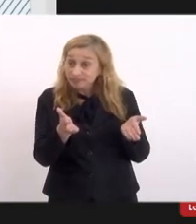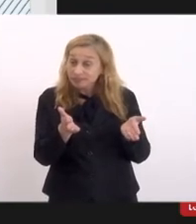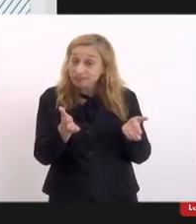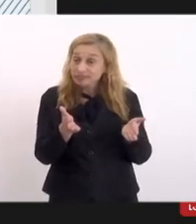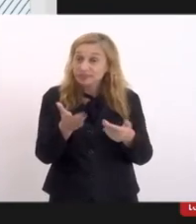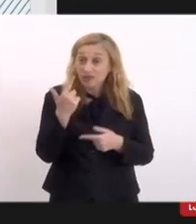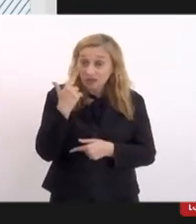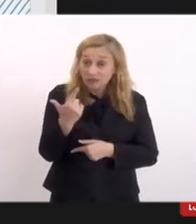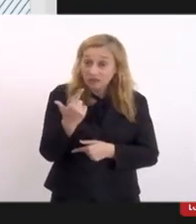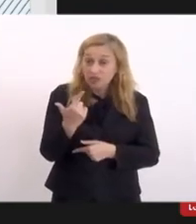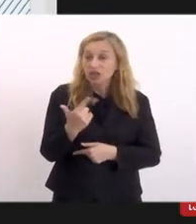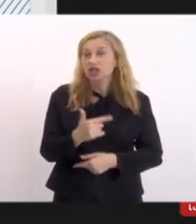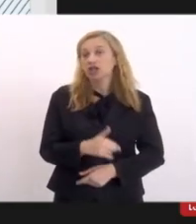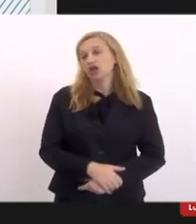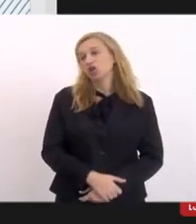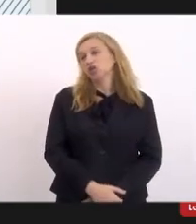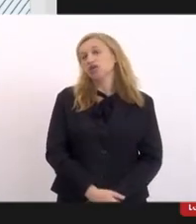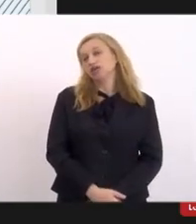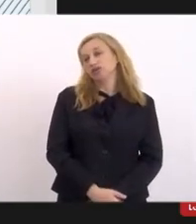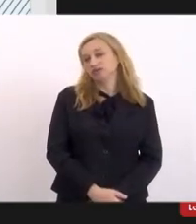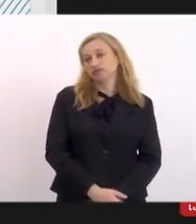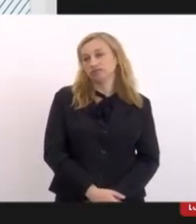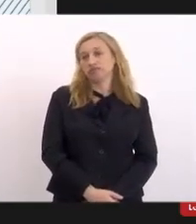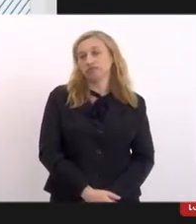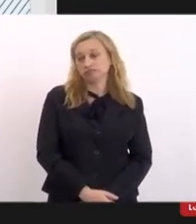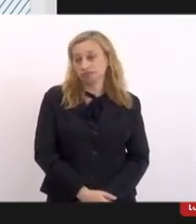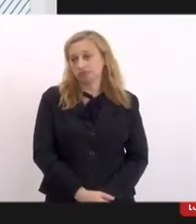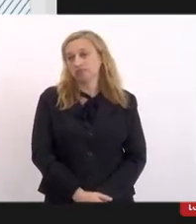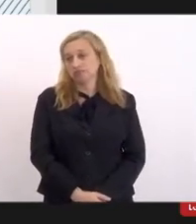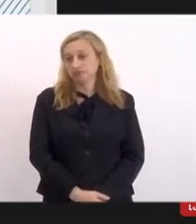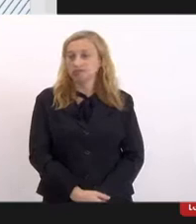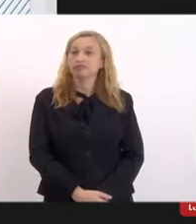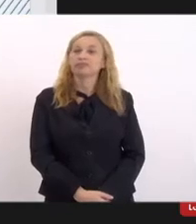Entrou? Vamos ver. Tá.